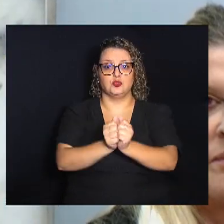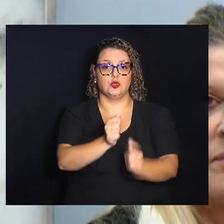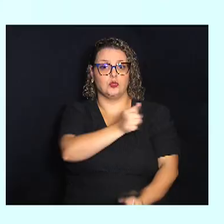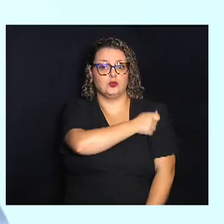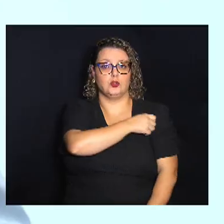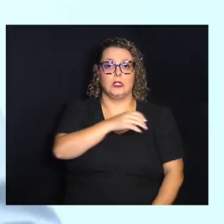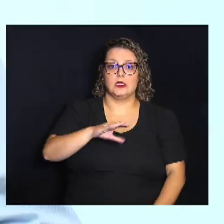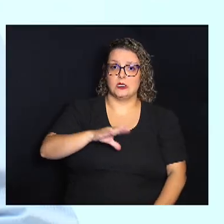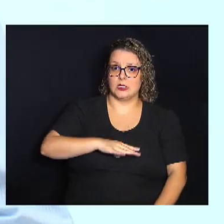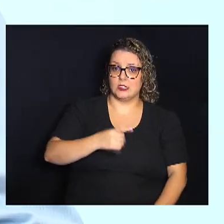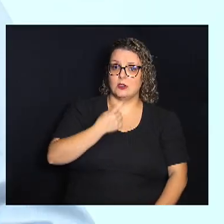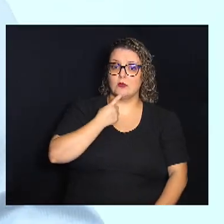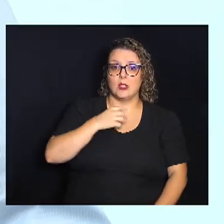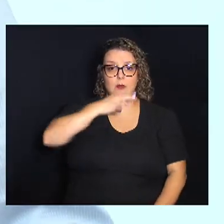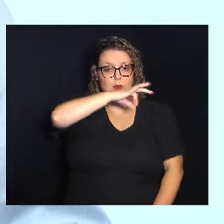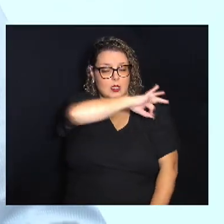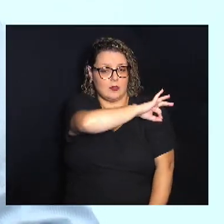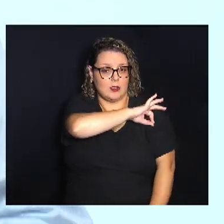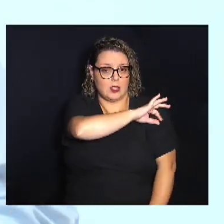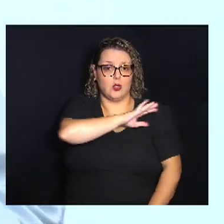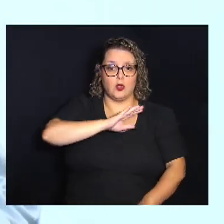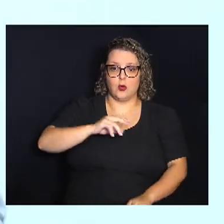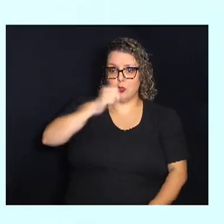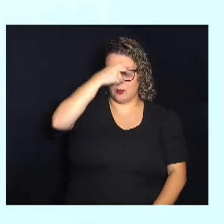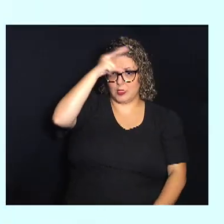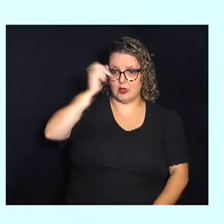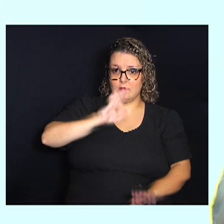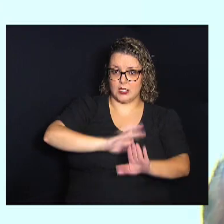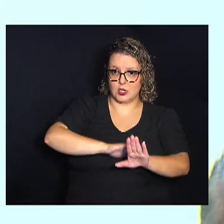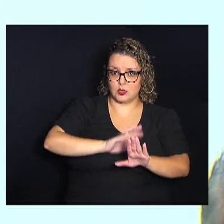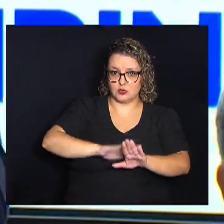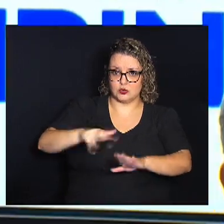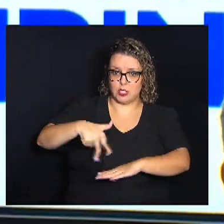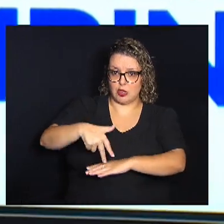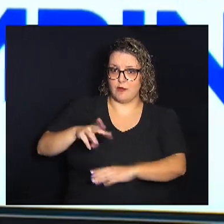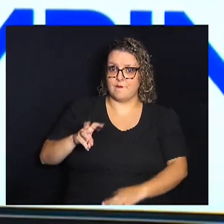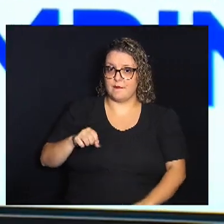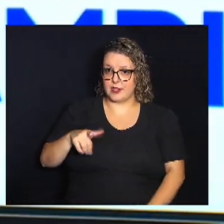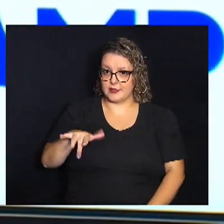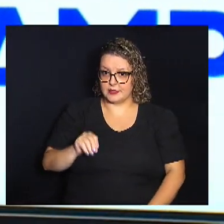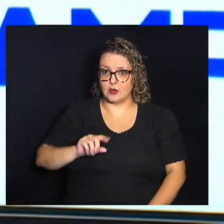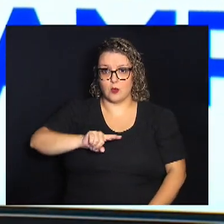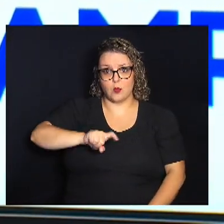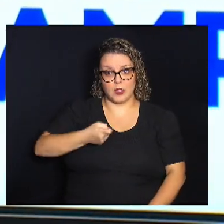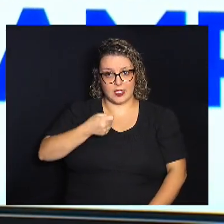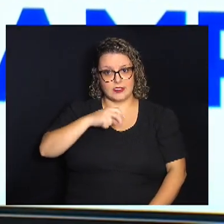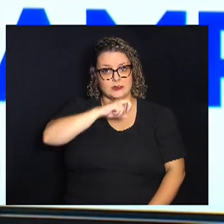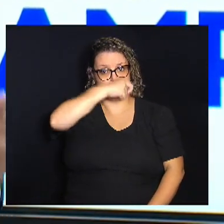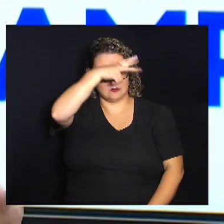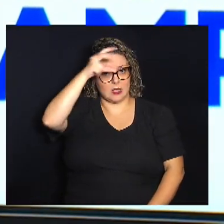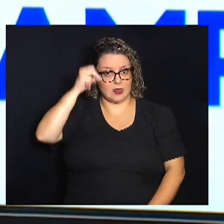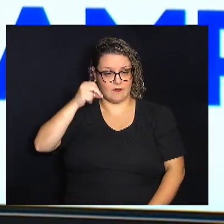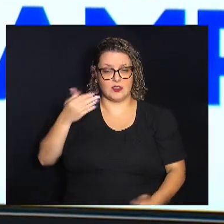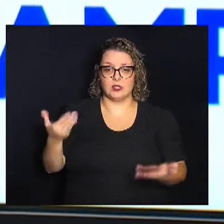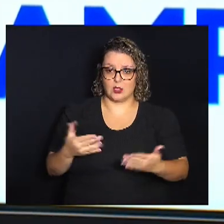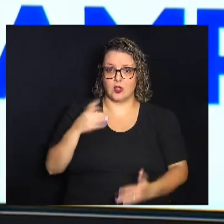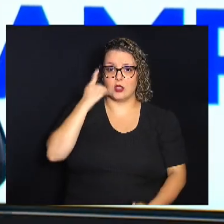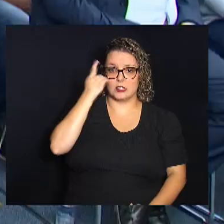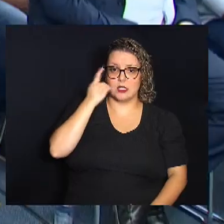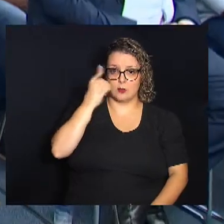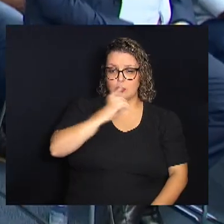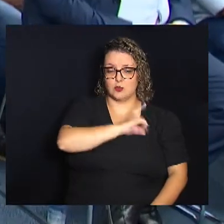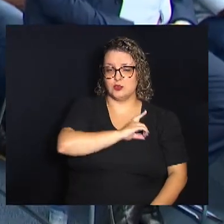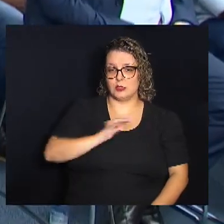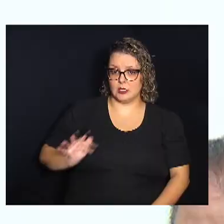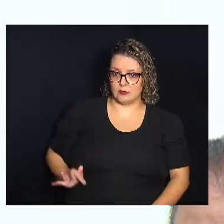na prefeitura, além do prefeito em exercício, Vanderlei de Almeida, o Vandão, ex-prefeito e deputado federal Jonas